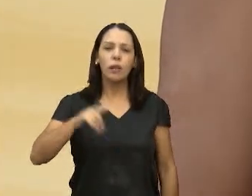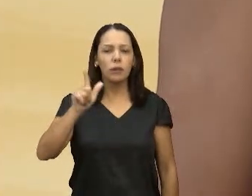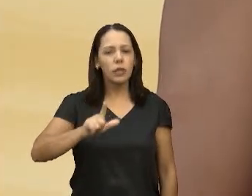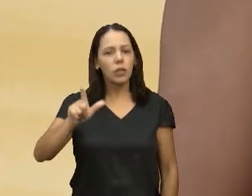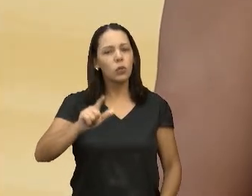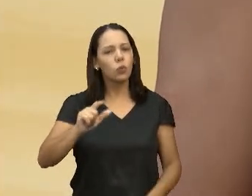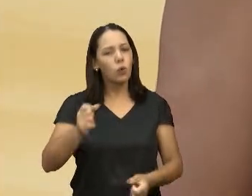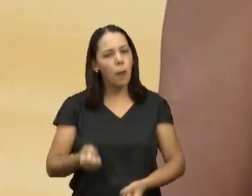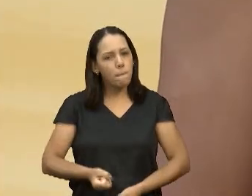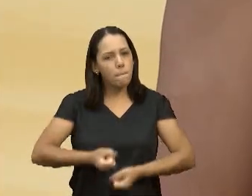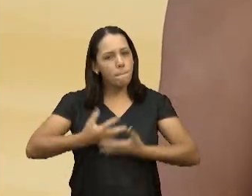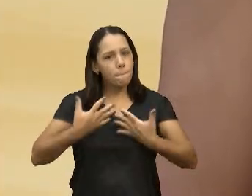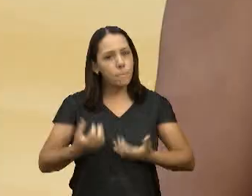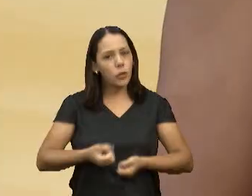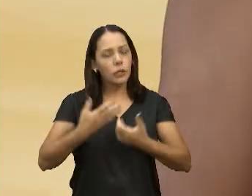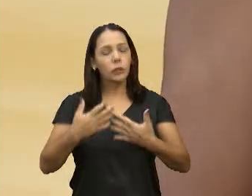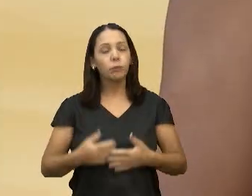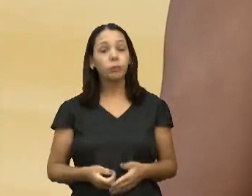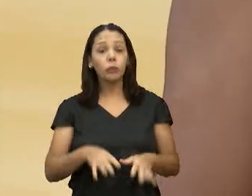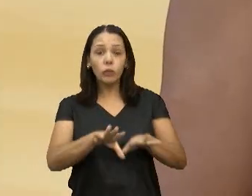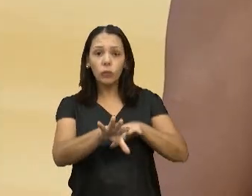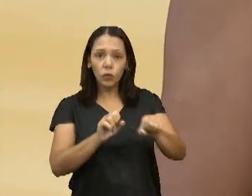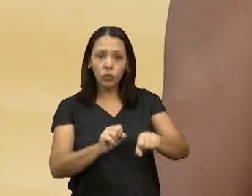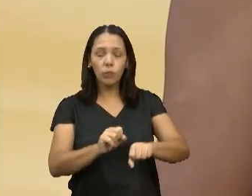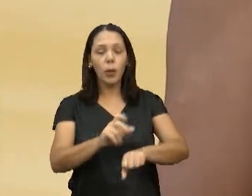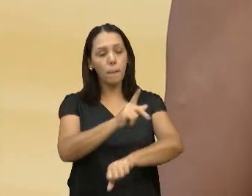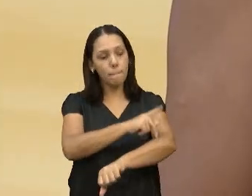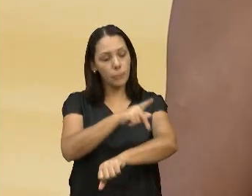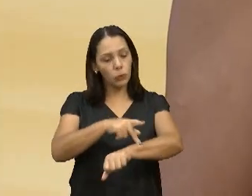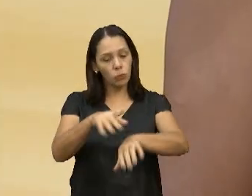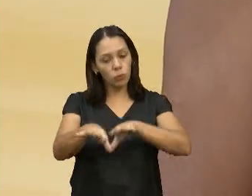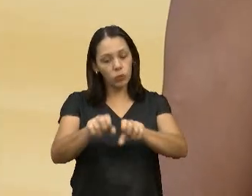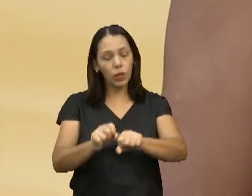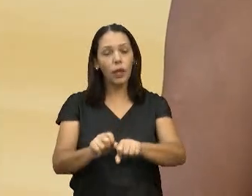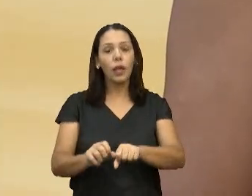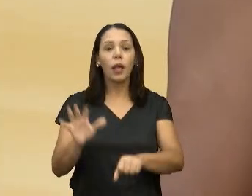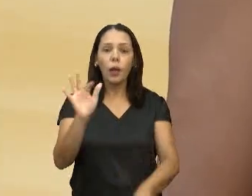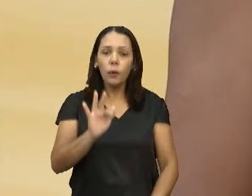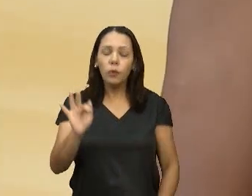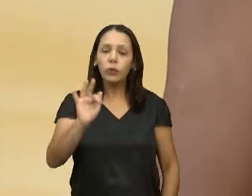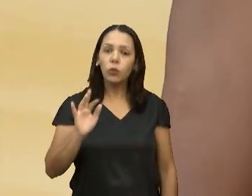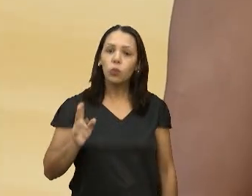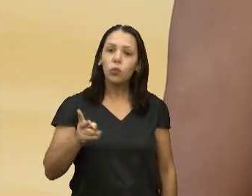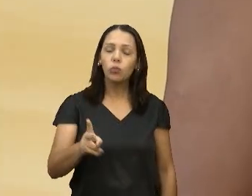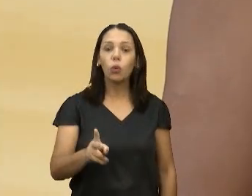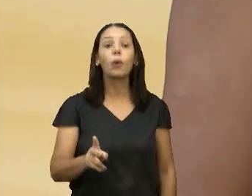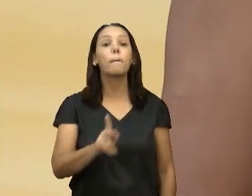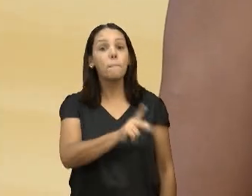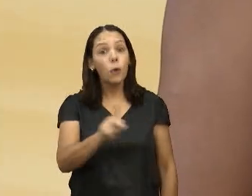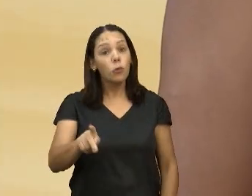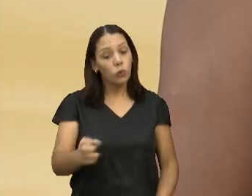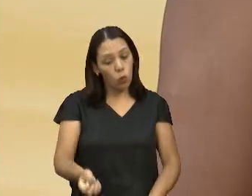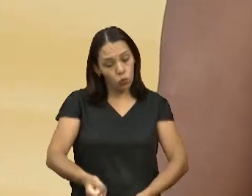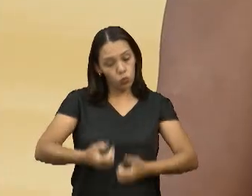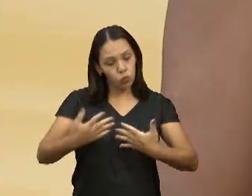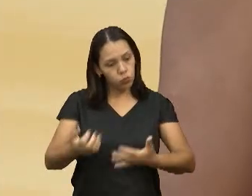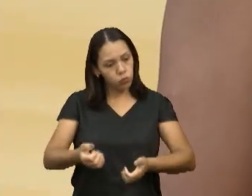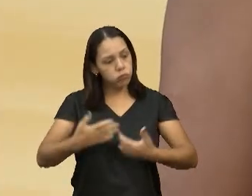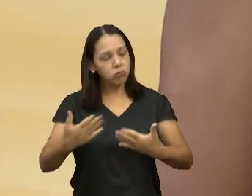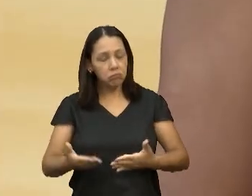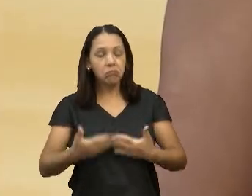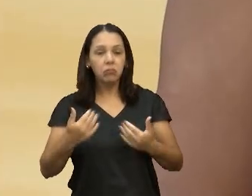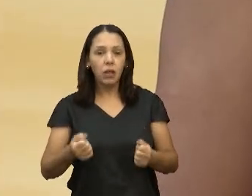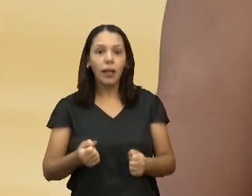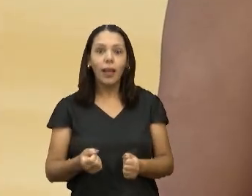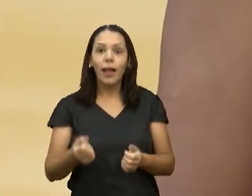E aí depois que eu saí de lá, me formei, fiz pedagogia, e na faculdade continuou também esse incentivo dos professores. E aí eu publiquei meu